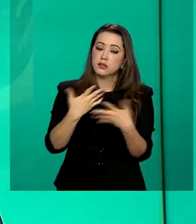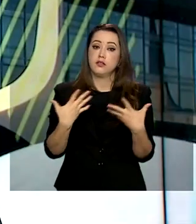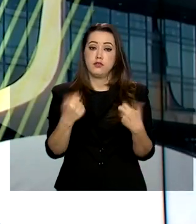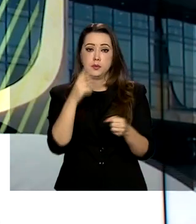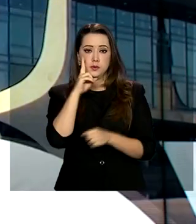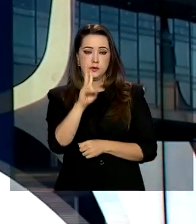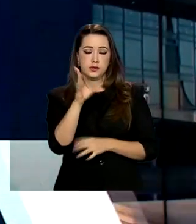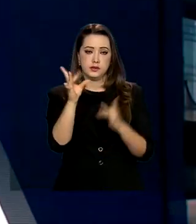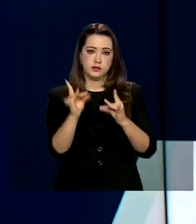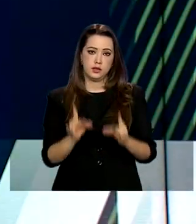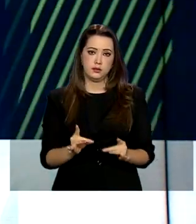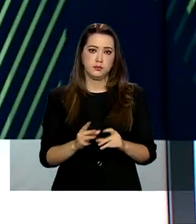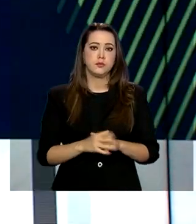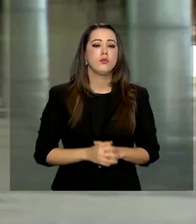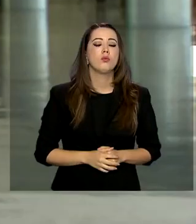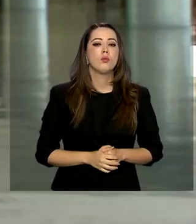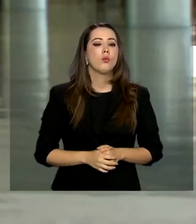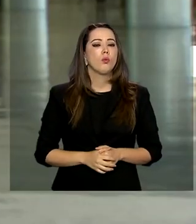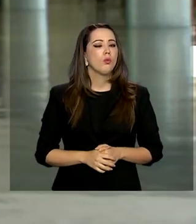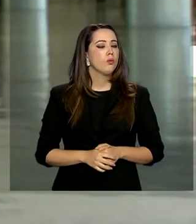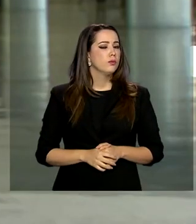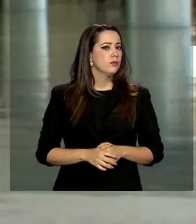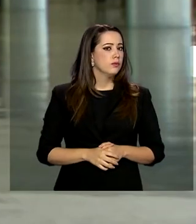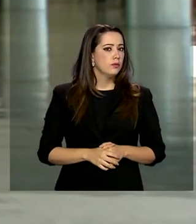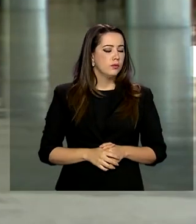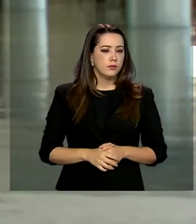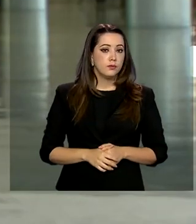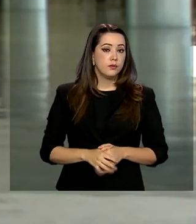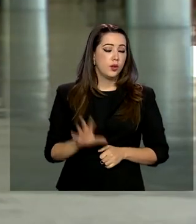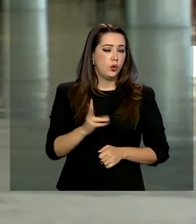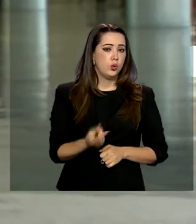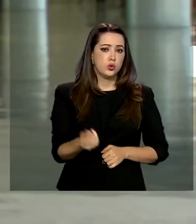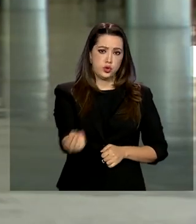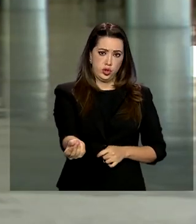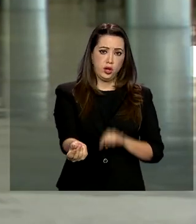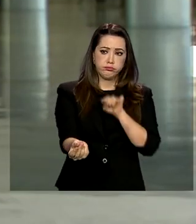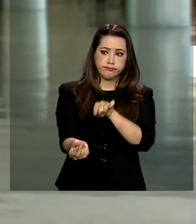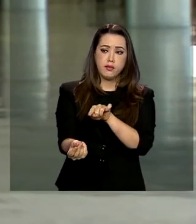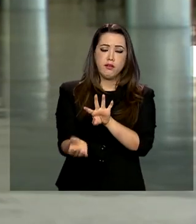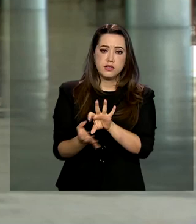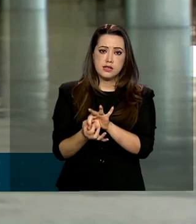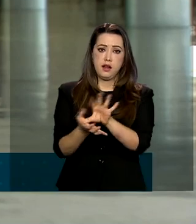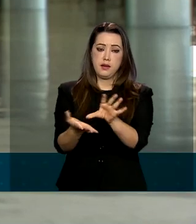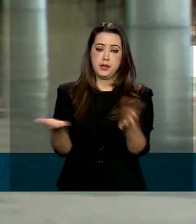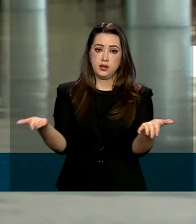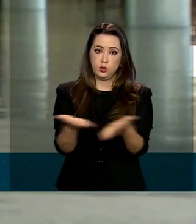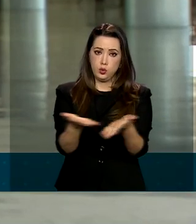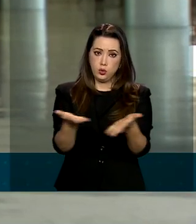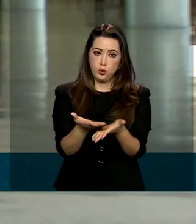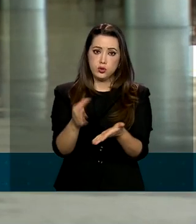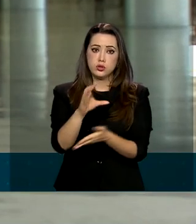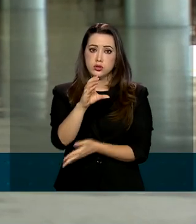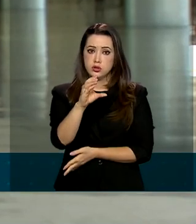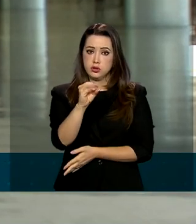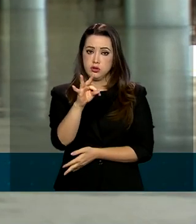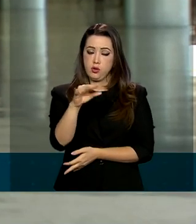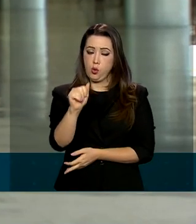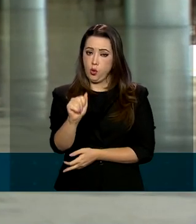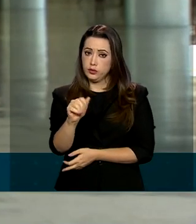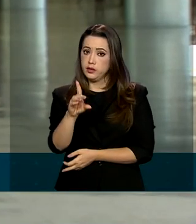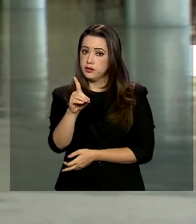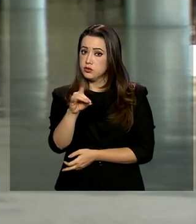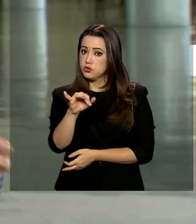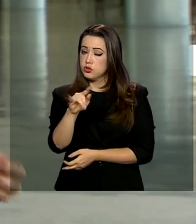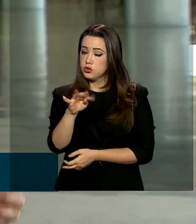repórter selma dias tem os detalhes e o dinheiro vai estar disponível hoje na conta digital